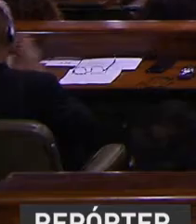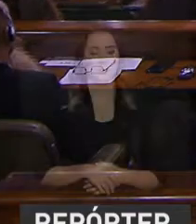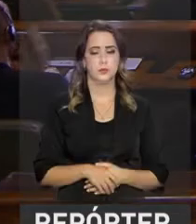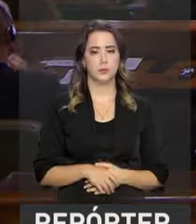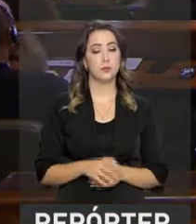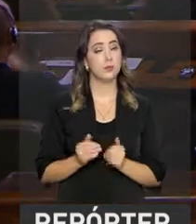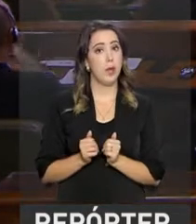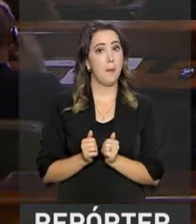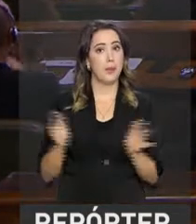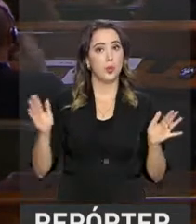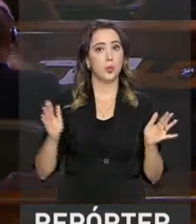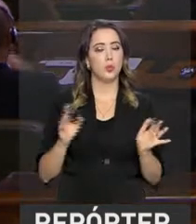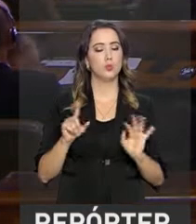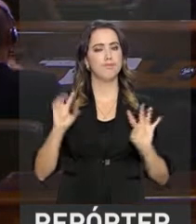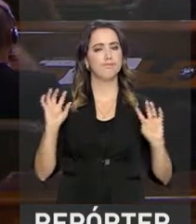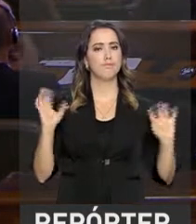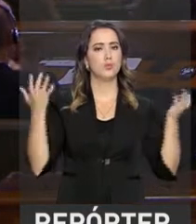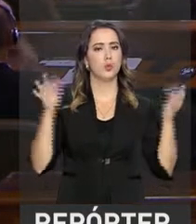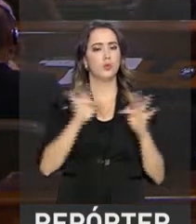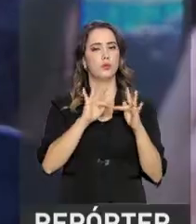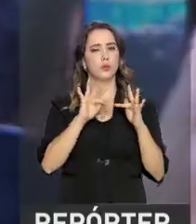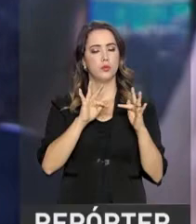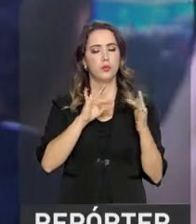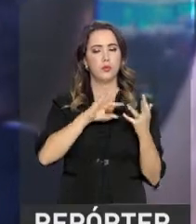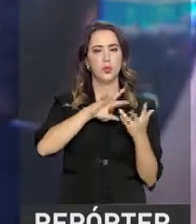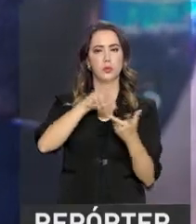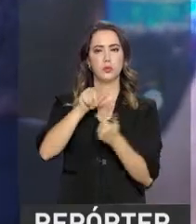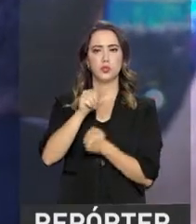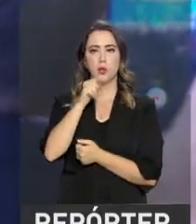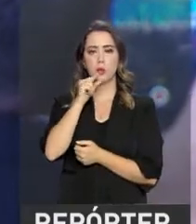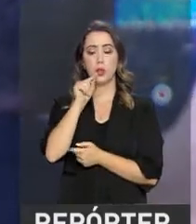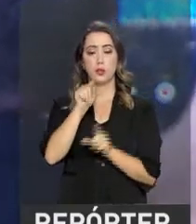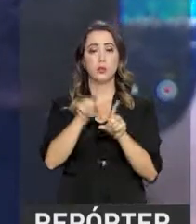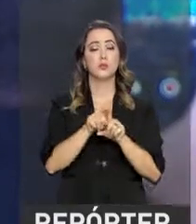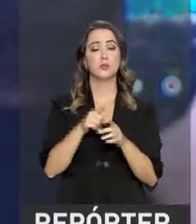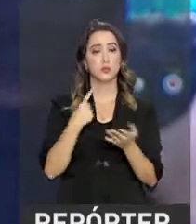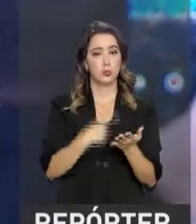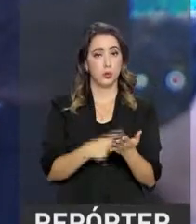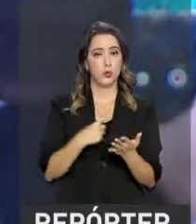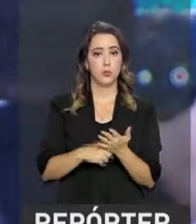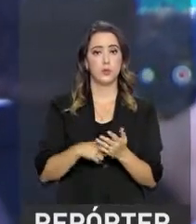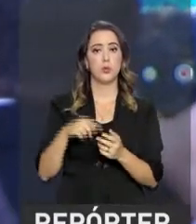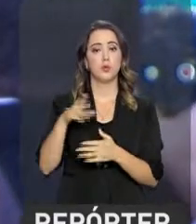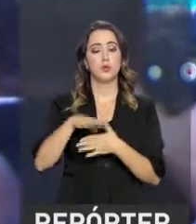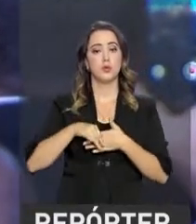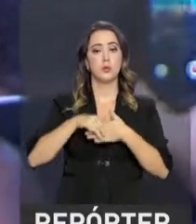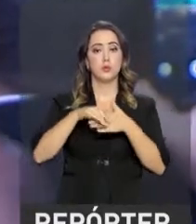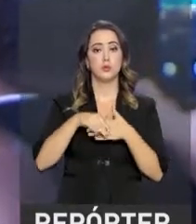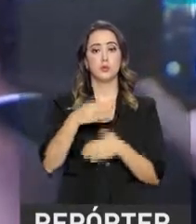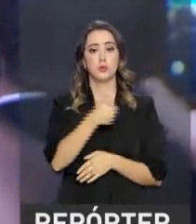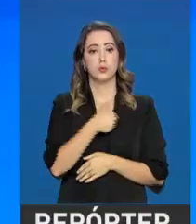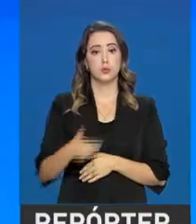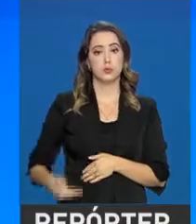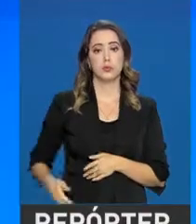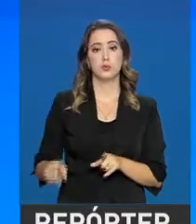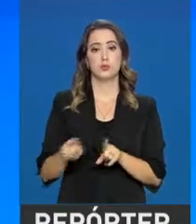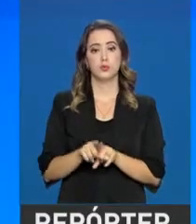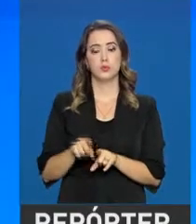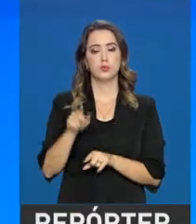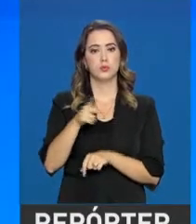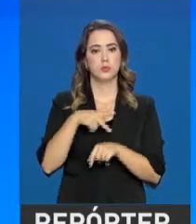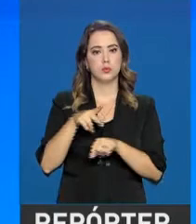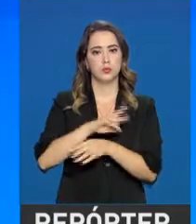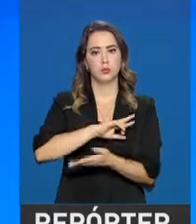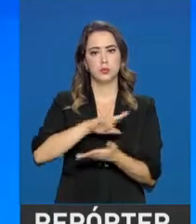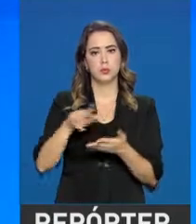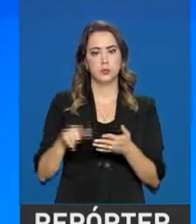A abertura oficial do Fórum Mundial da Água contou com a presença de chefes de Estado e de governo estrangeiros. O presidente Michel